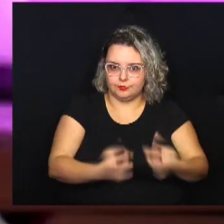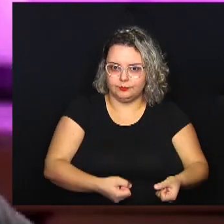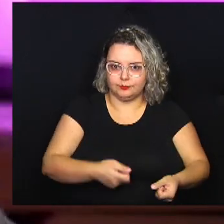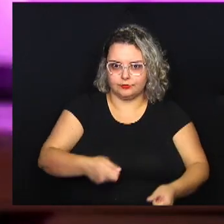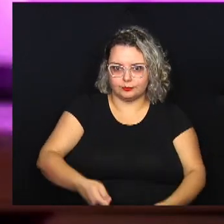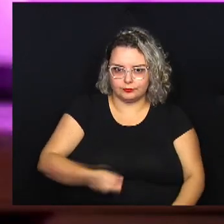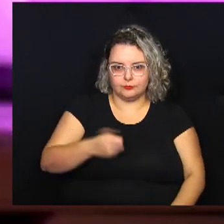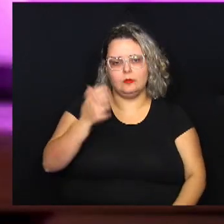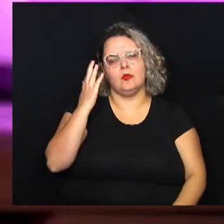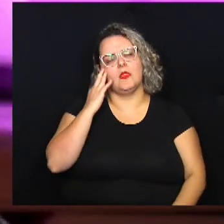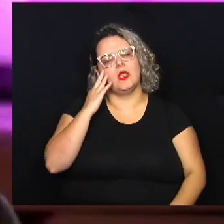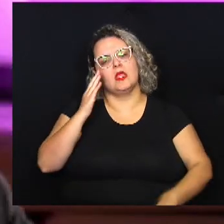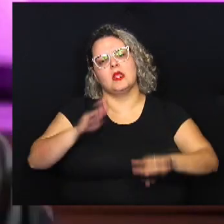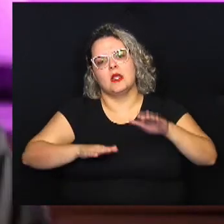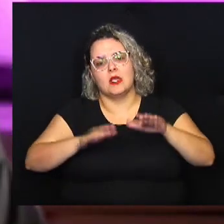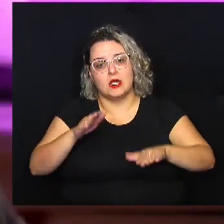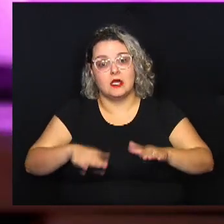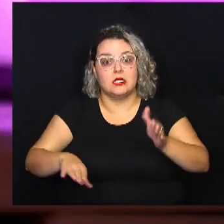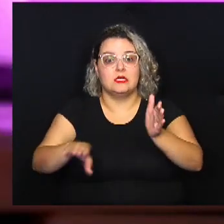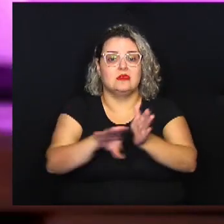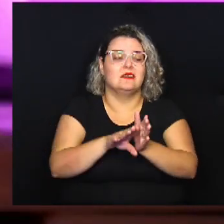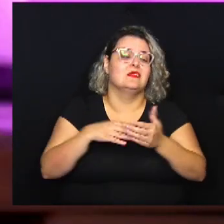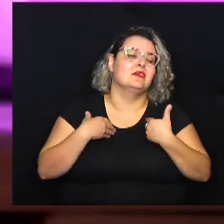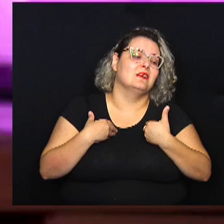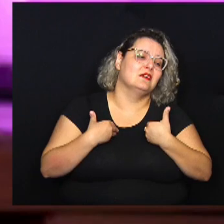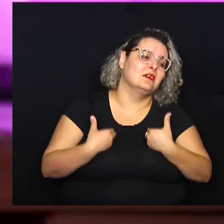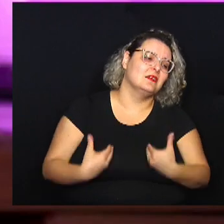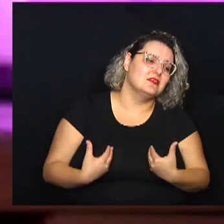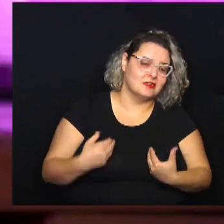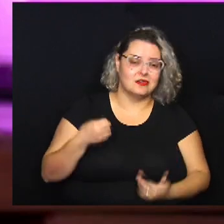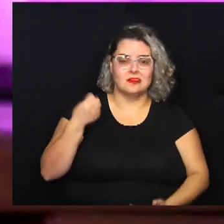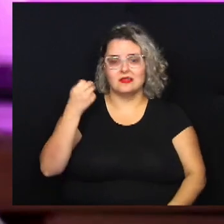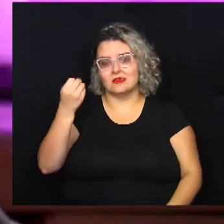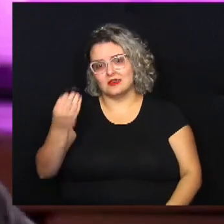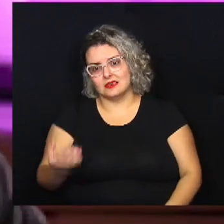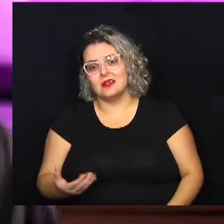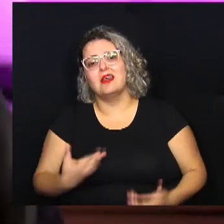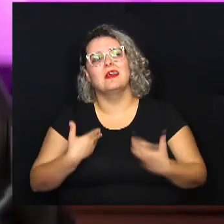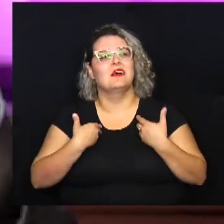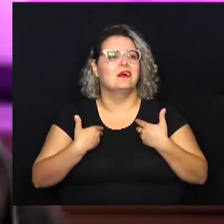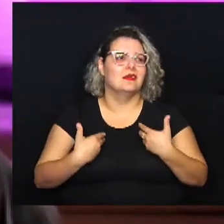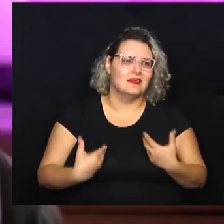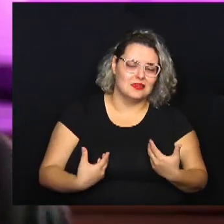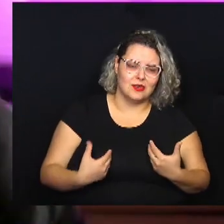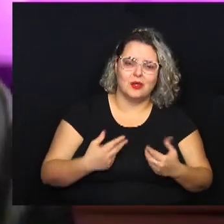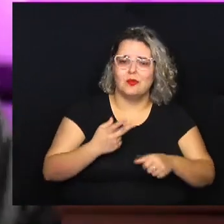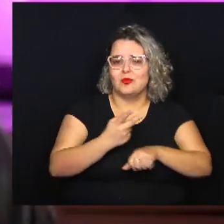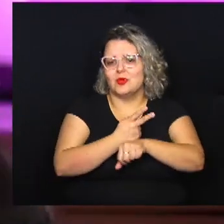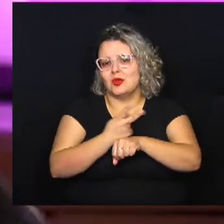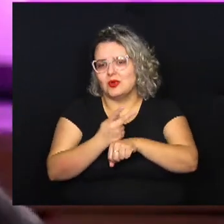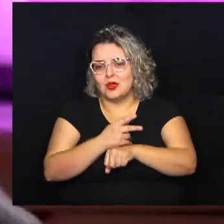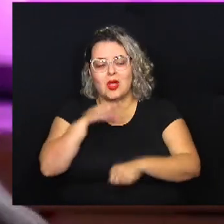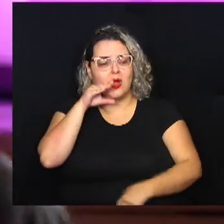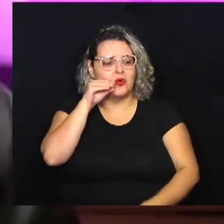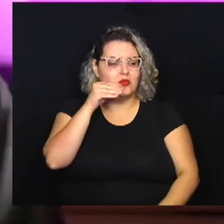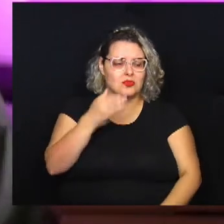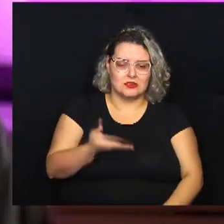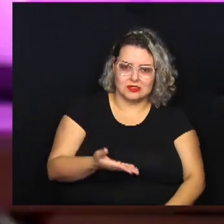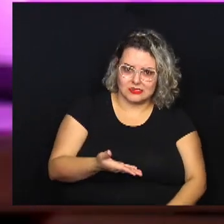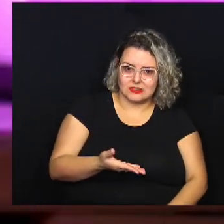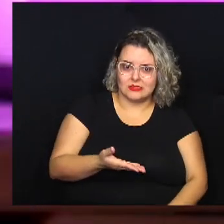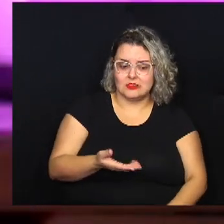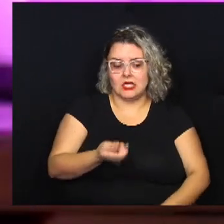sei que muita gente, às vezes, chega cansado de viagem, é muito cansativo ter ainda que procurar um funcionário, a